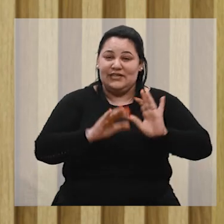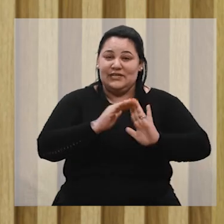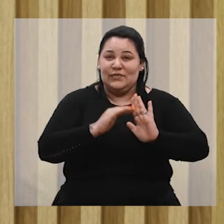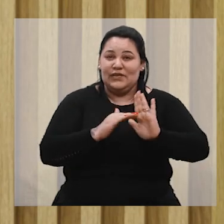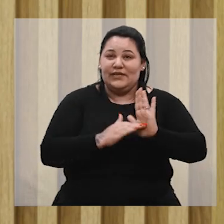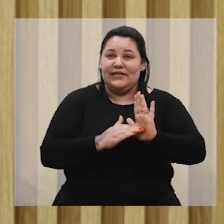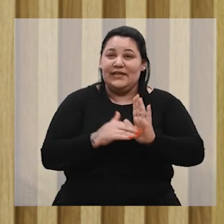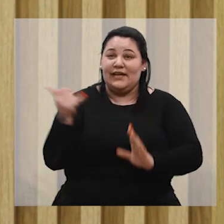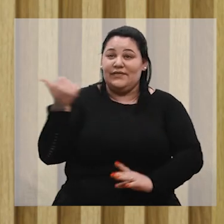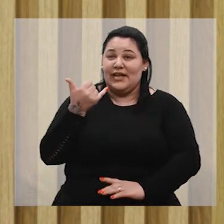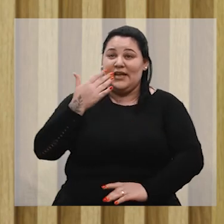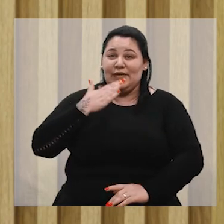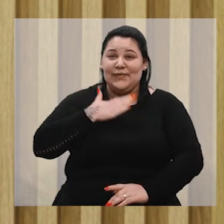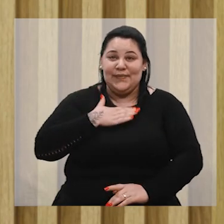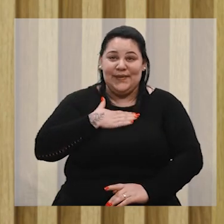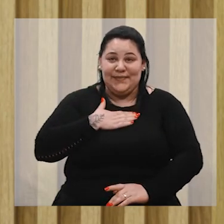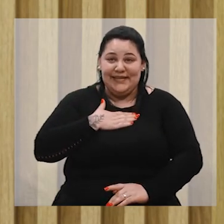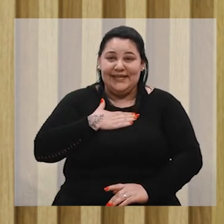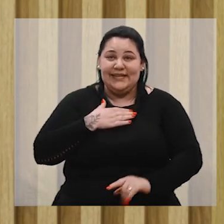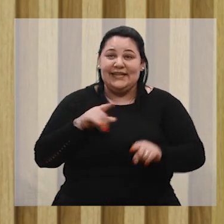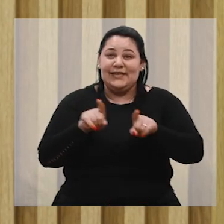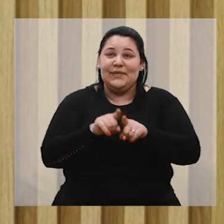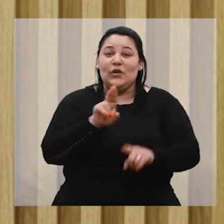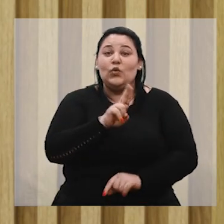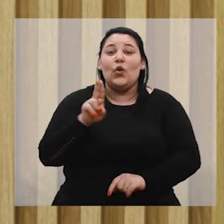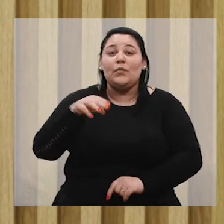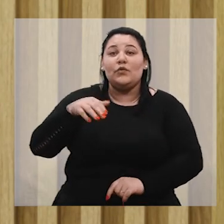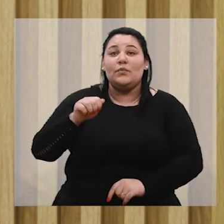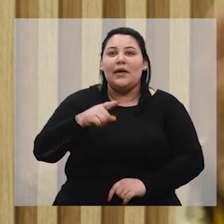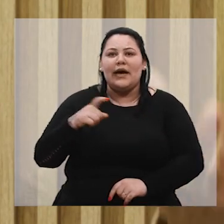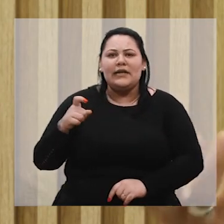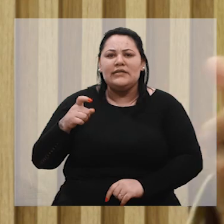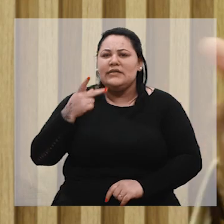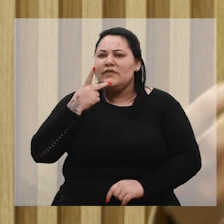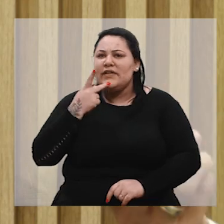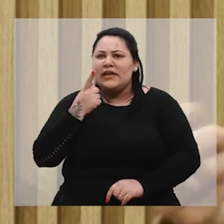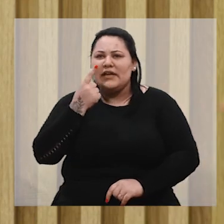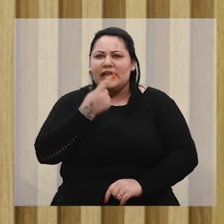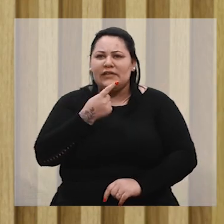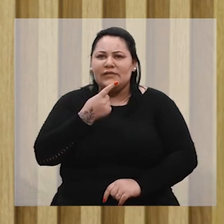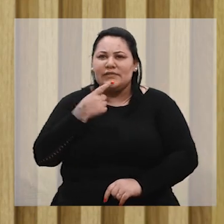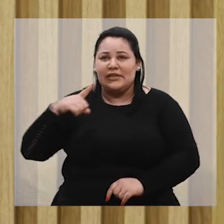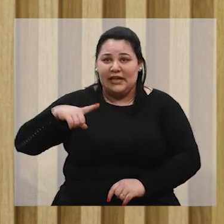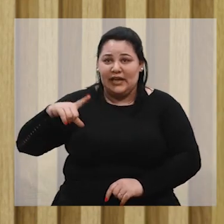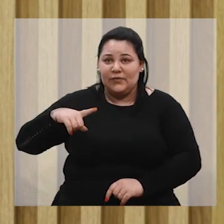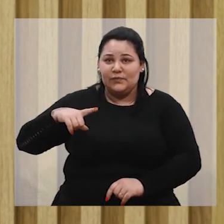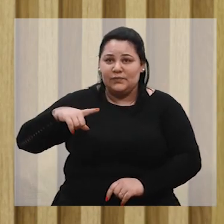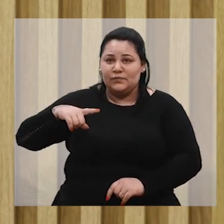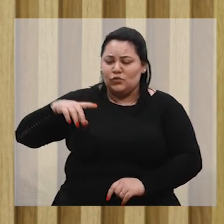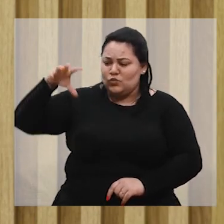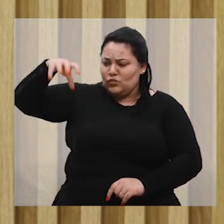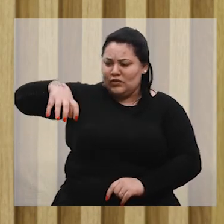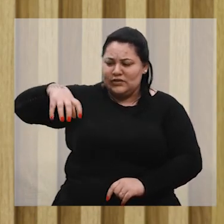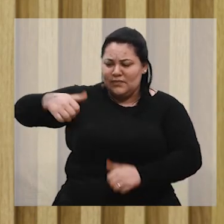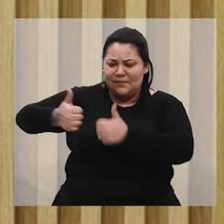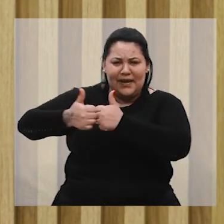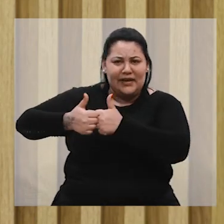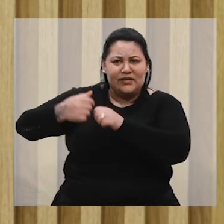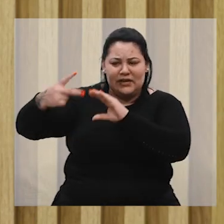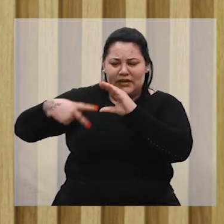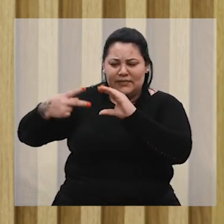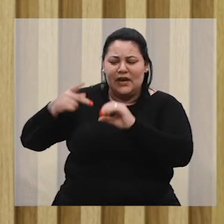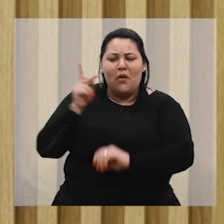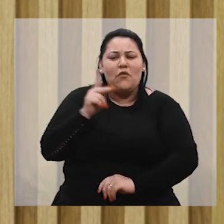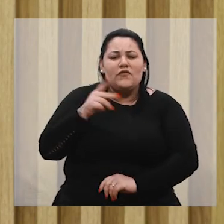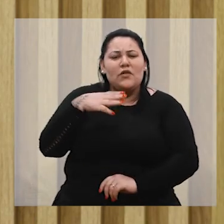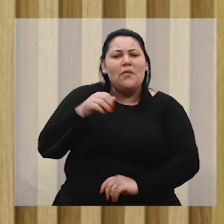estava produzindo esse programa e daí chegou até mim, via lato sensu, o nome do Max, e eu comentei na banquinha que tem aqui perto